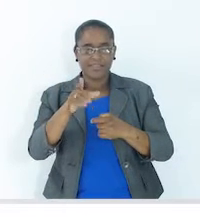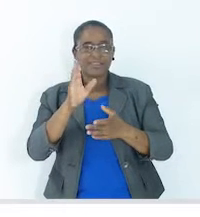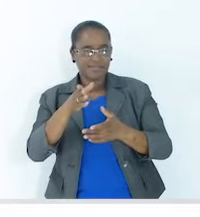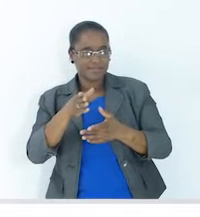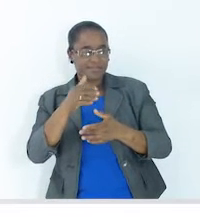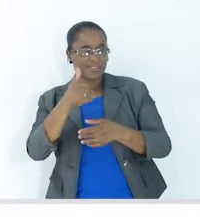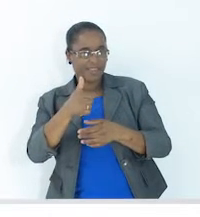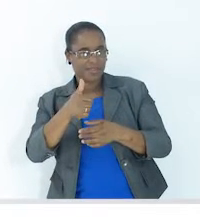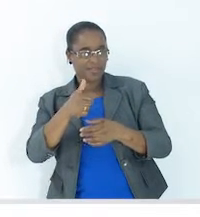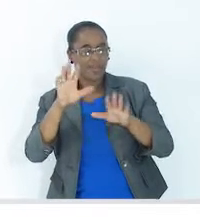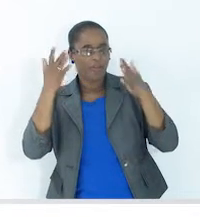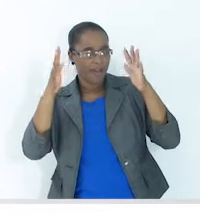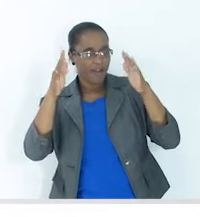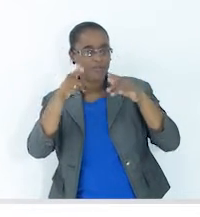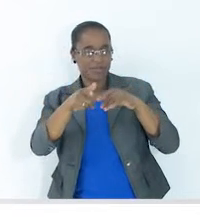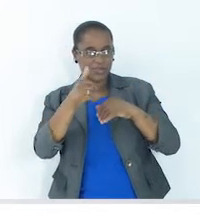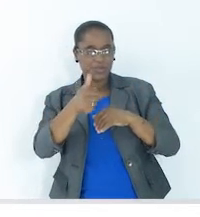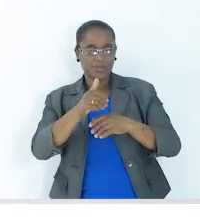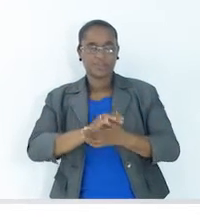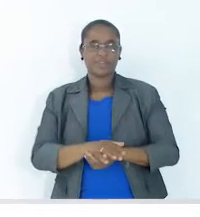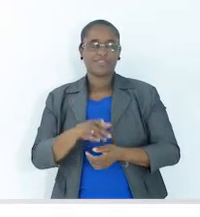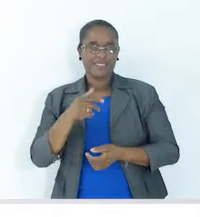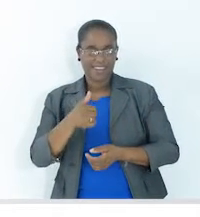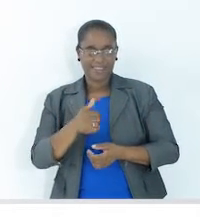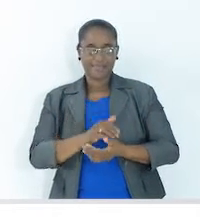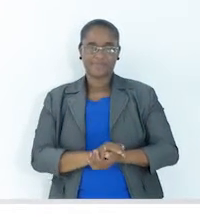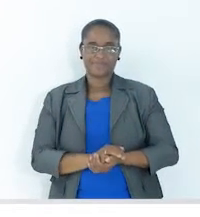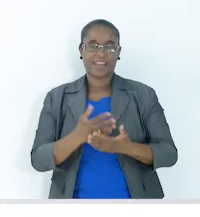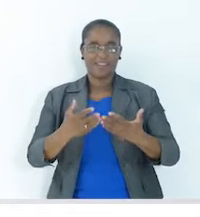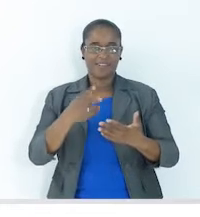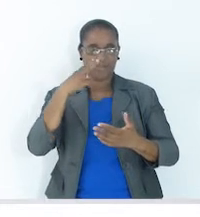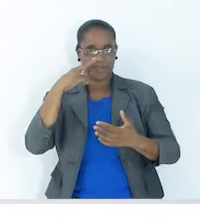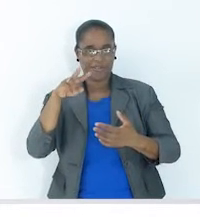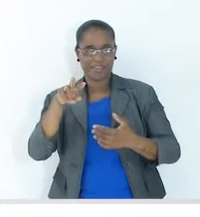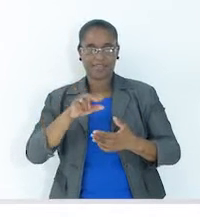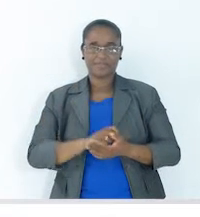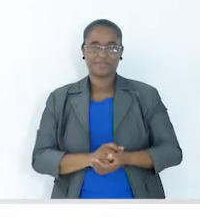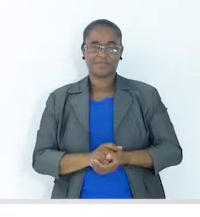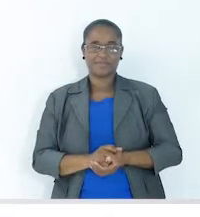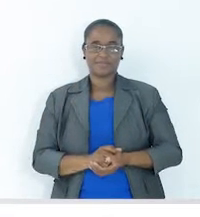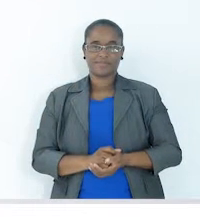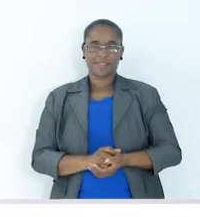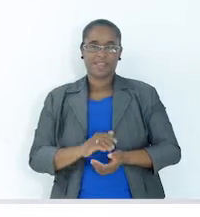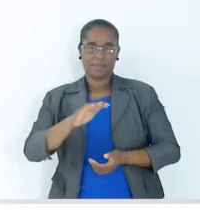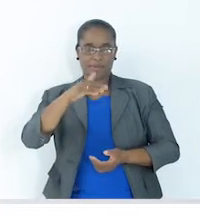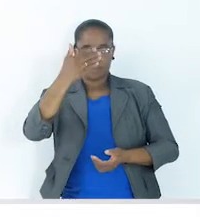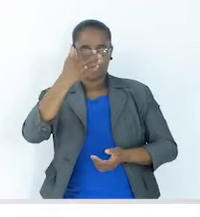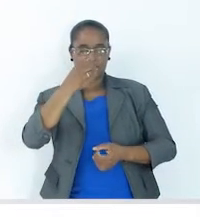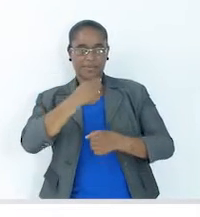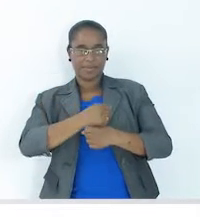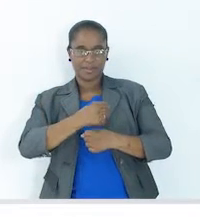Certo? Ok, bravo! Isso! Ok, então vamos lá ver. Essa primeira